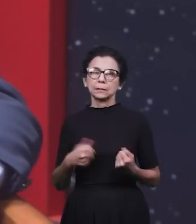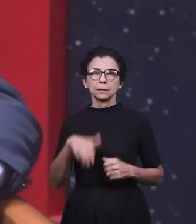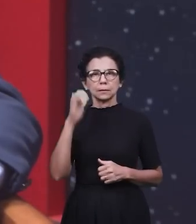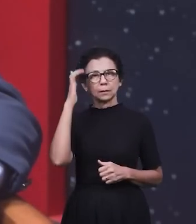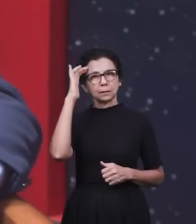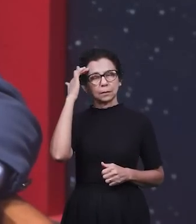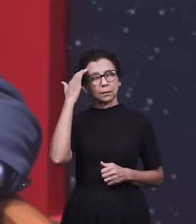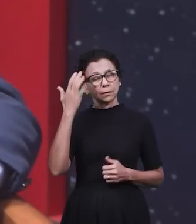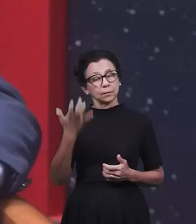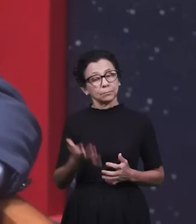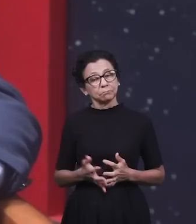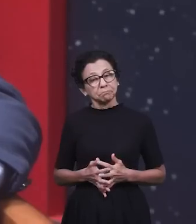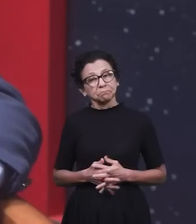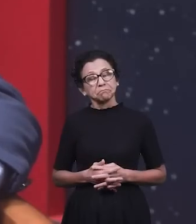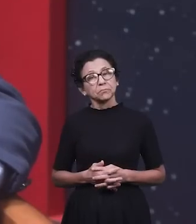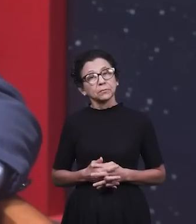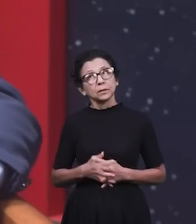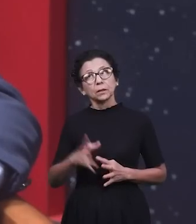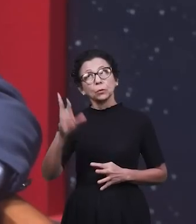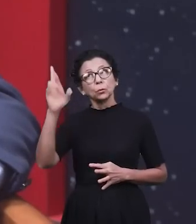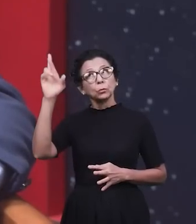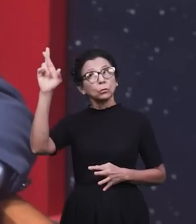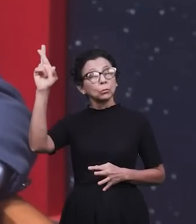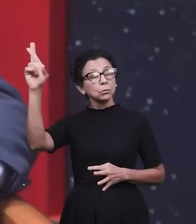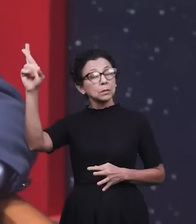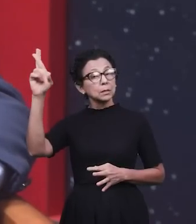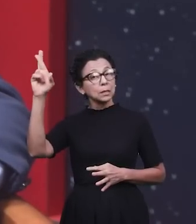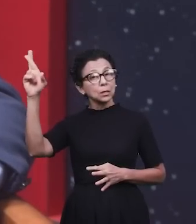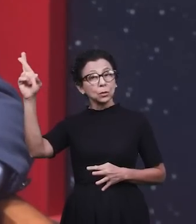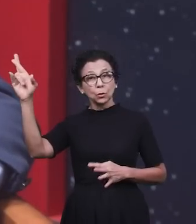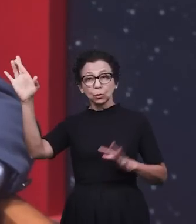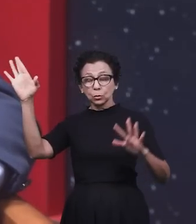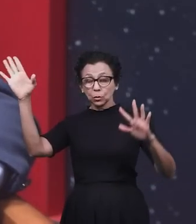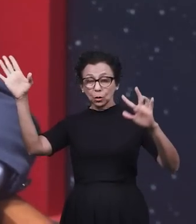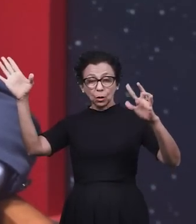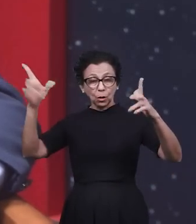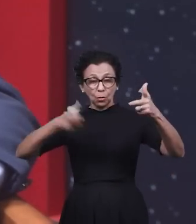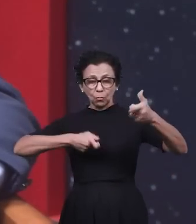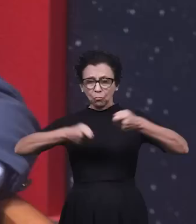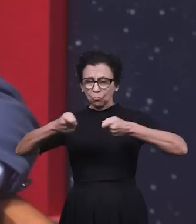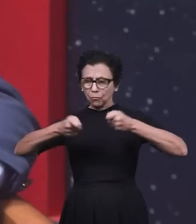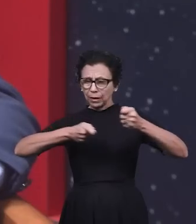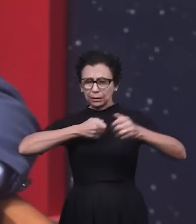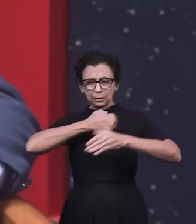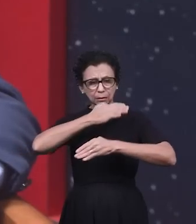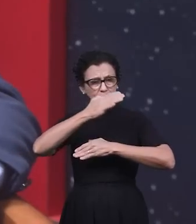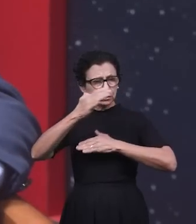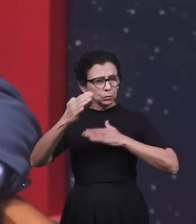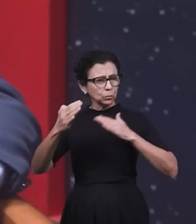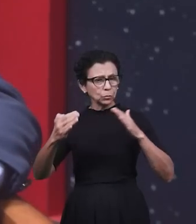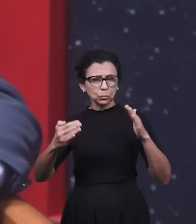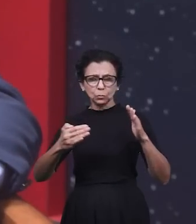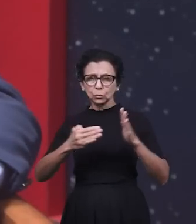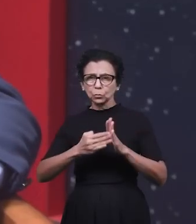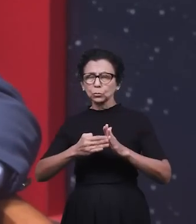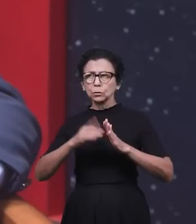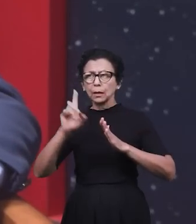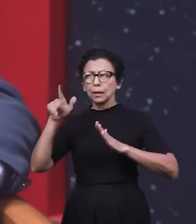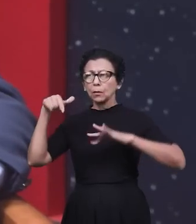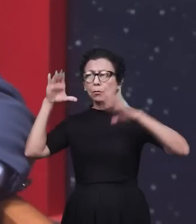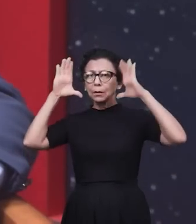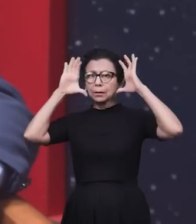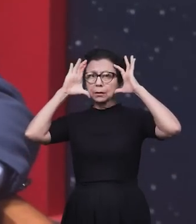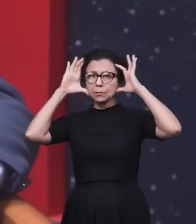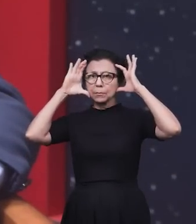para falar, porque o Senhor é aquele que governa todos os nossos movimentos, Ele é a cabeça do corpo da